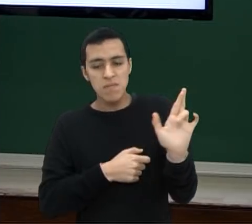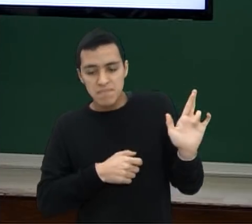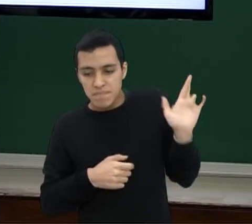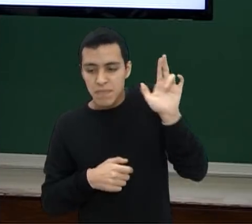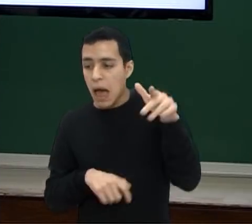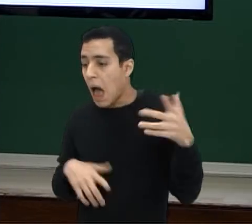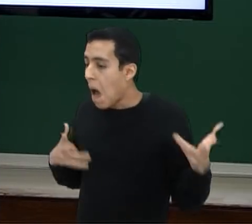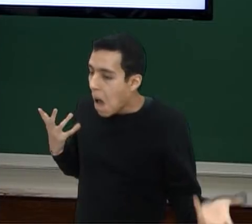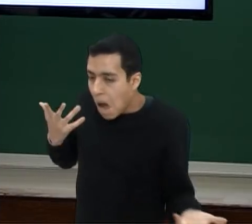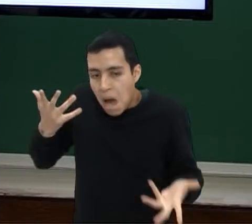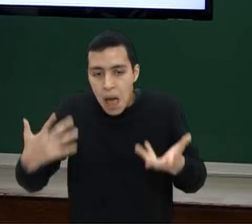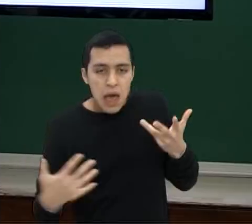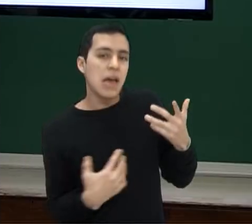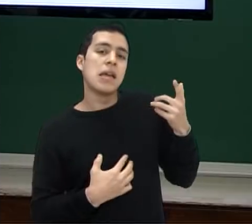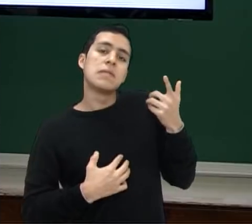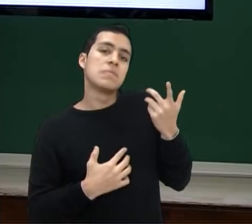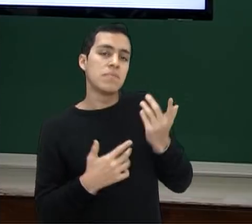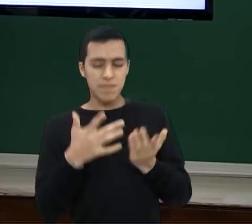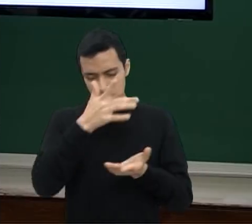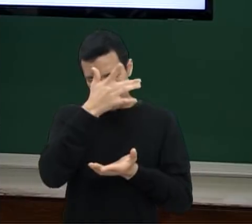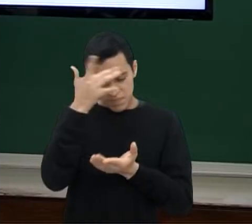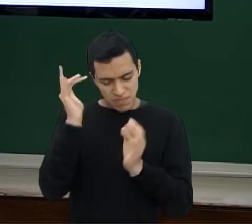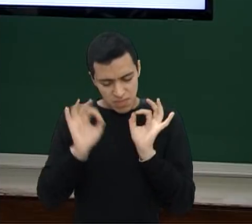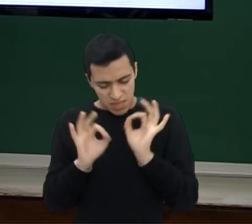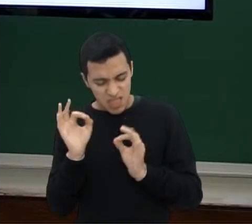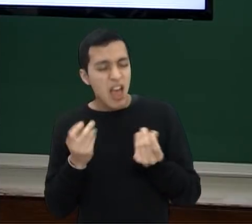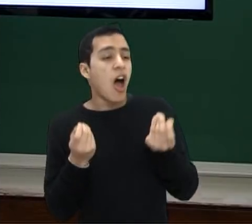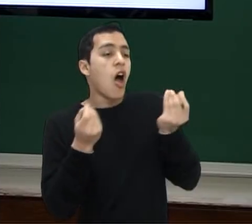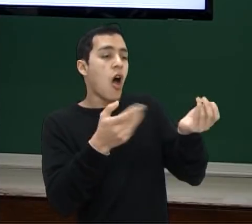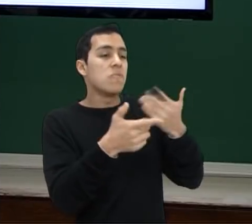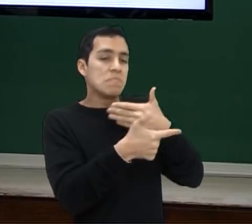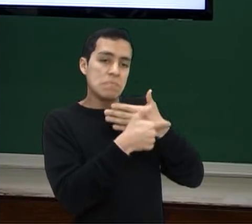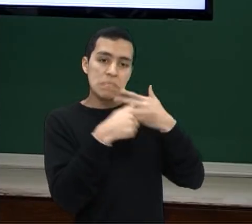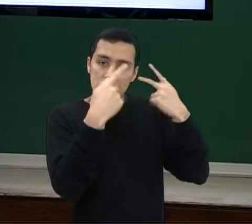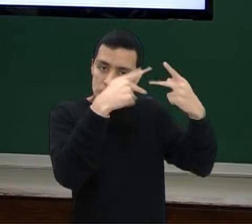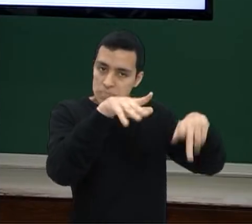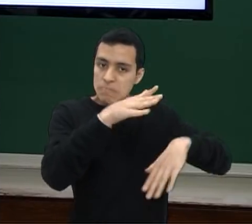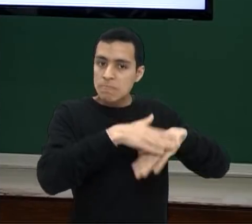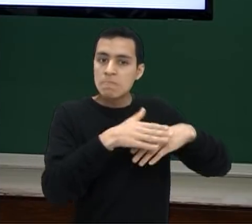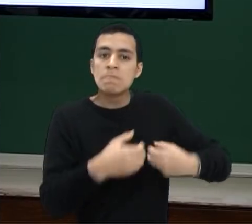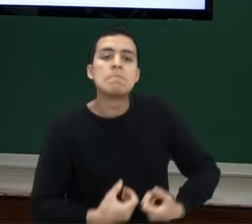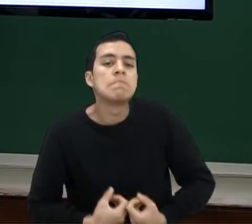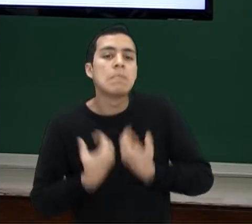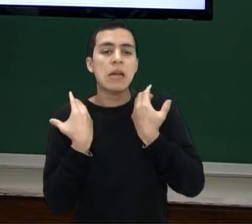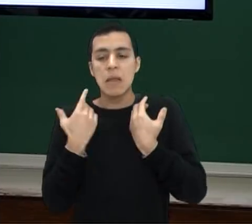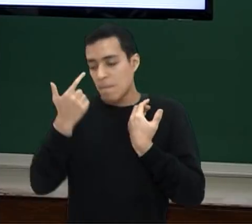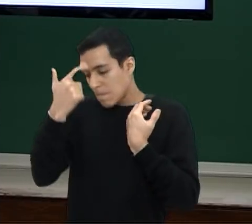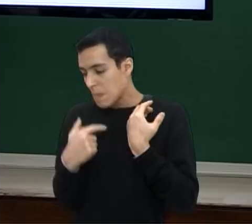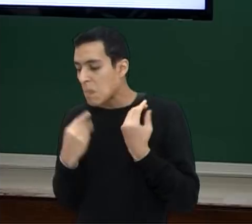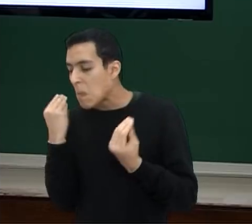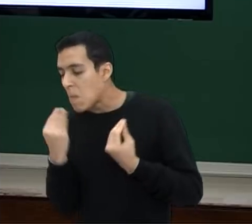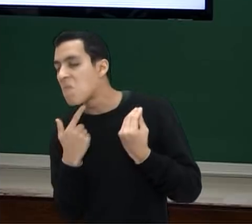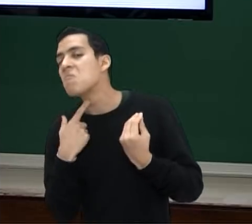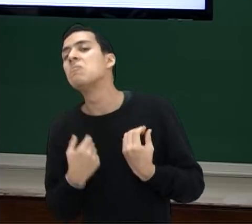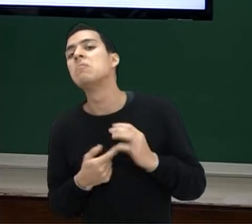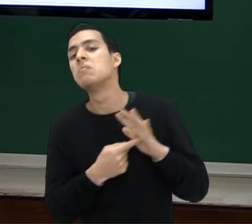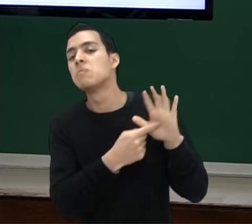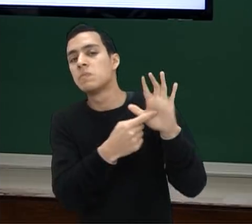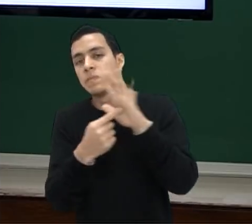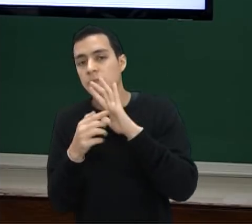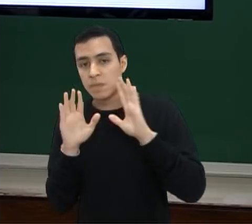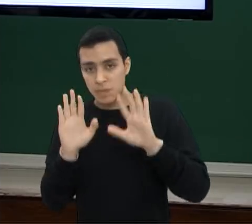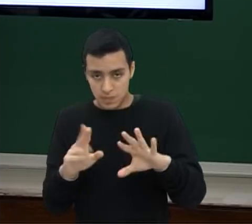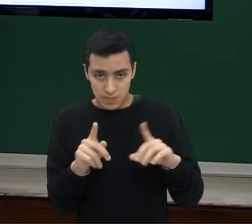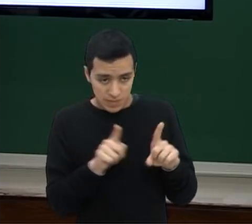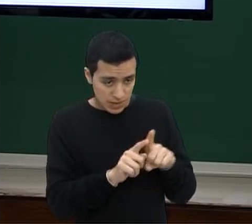com a intencionalidade da pessoa que estava ali elaborando a peça teatral, de acordo com a intencionalidade do dramaturgo. Também as